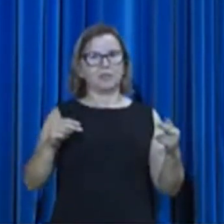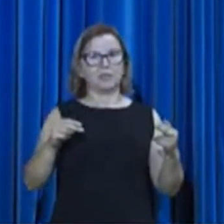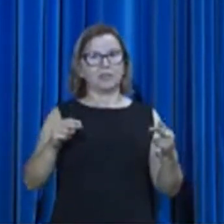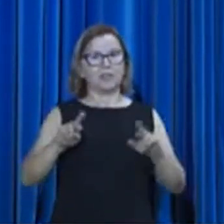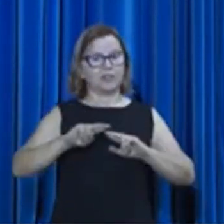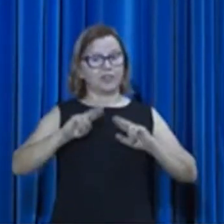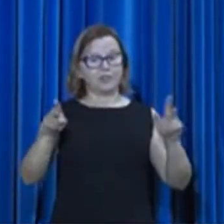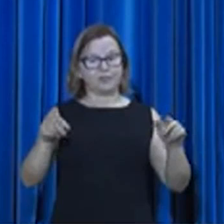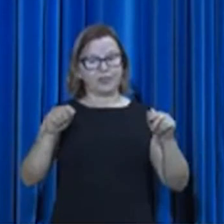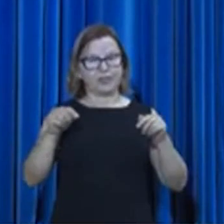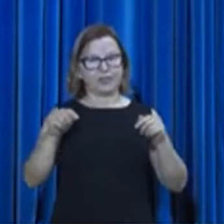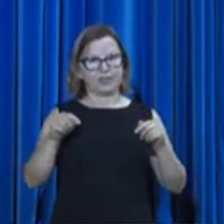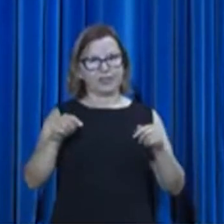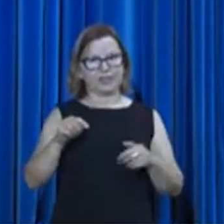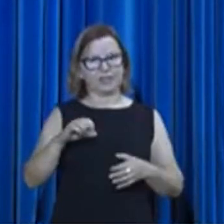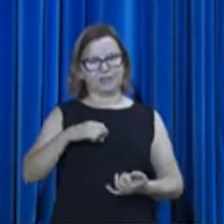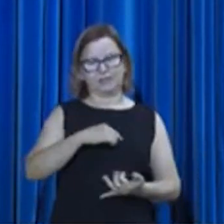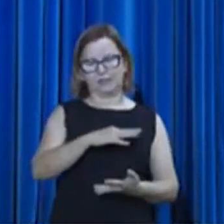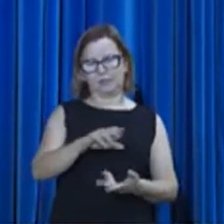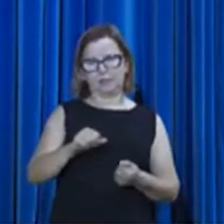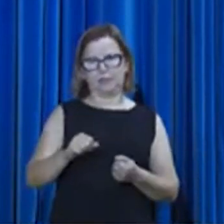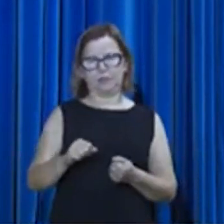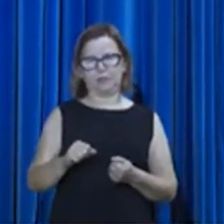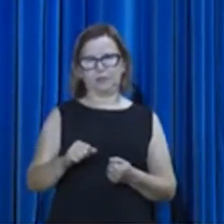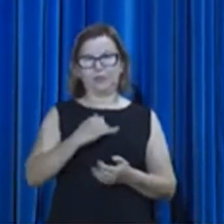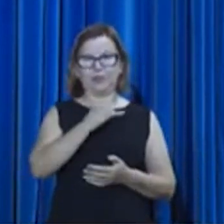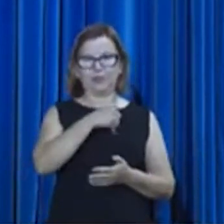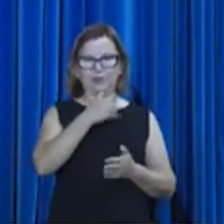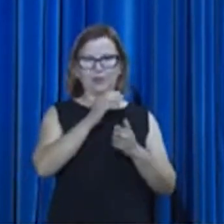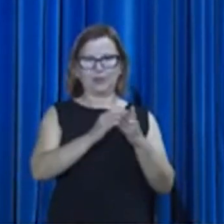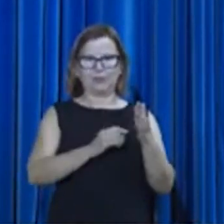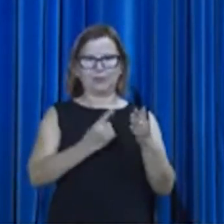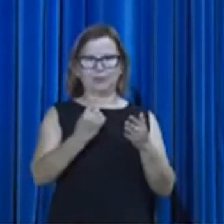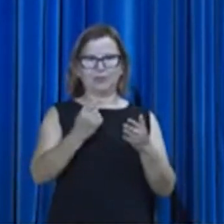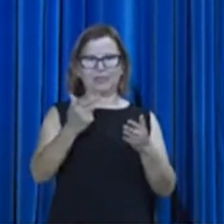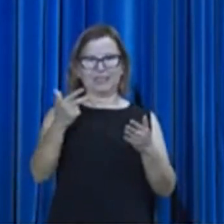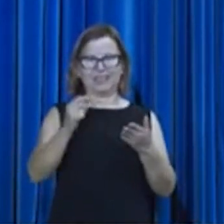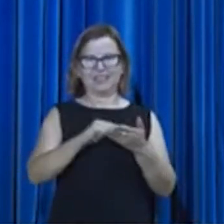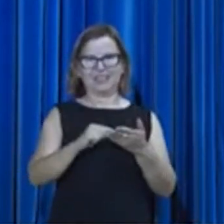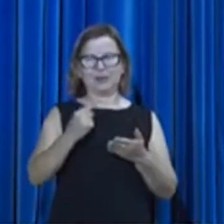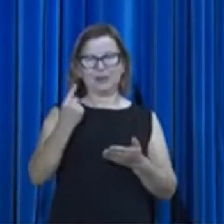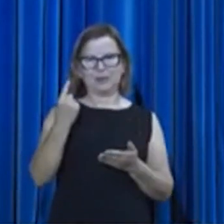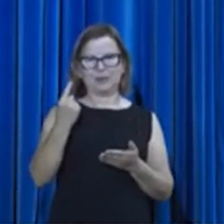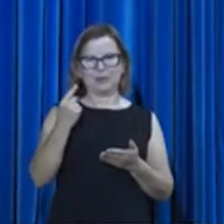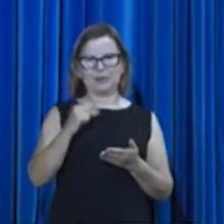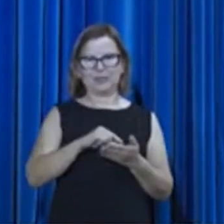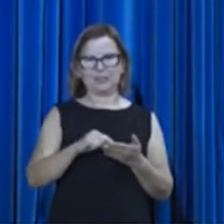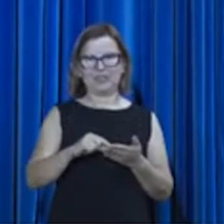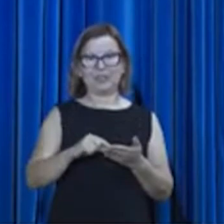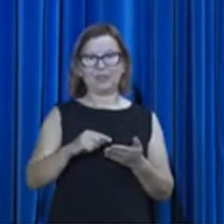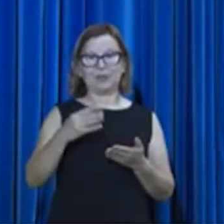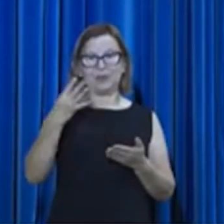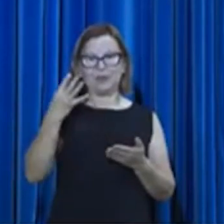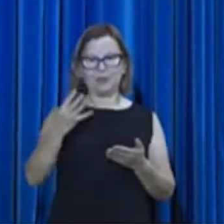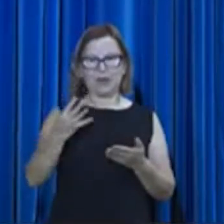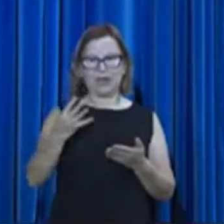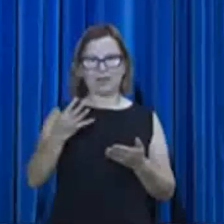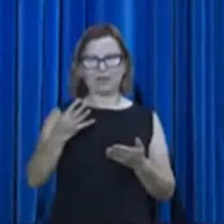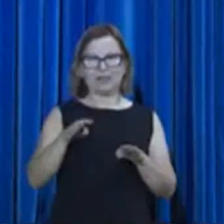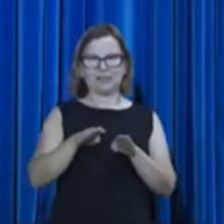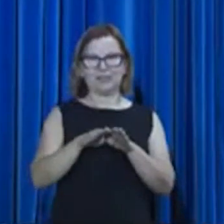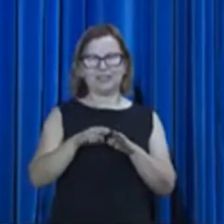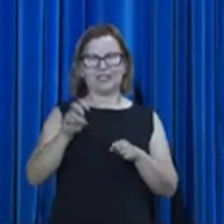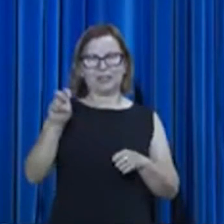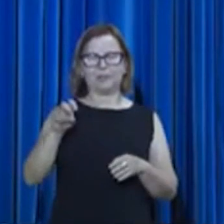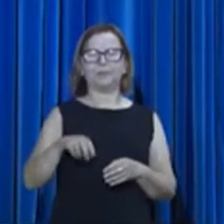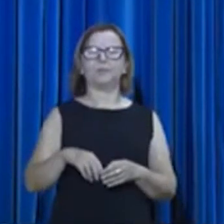mundo. Vamos ver o que diz João, capítulo 13, versículo 1 e o versículo 4 e 5.